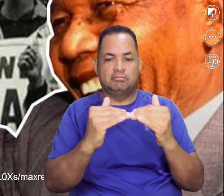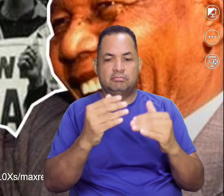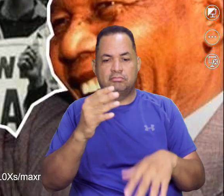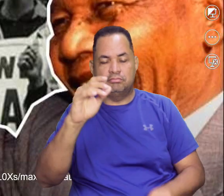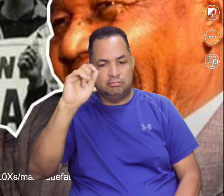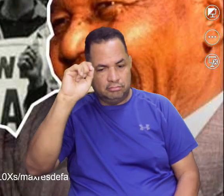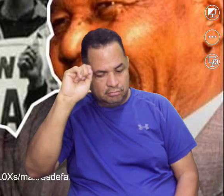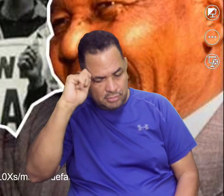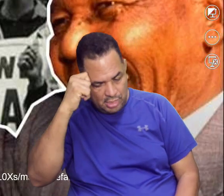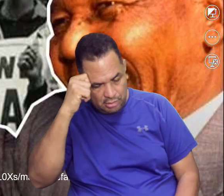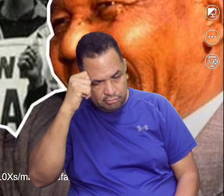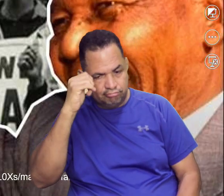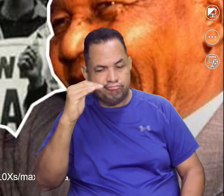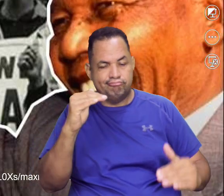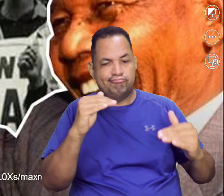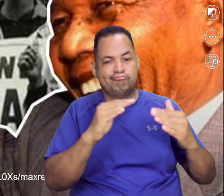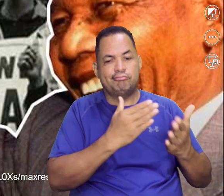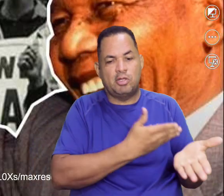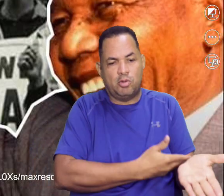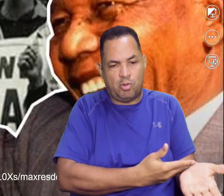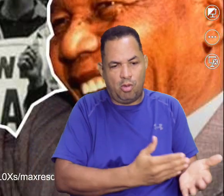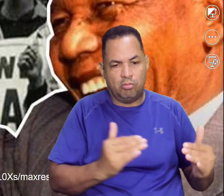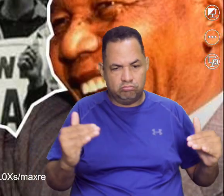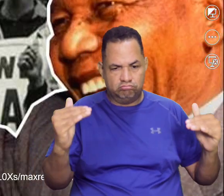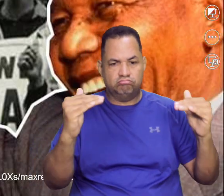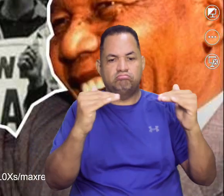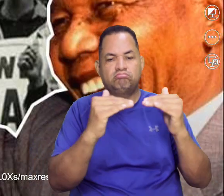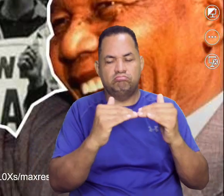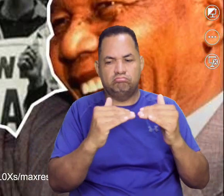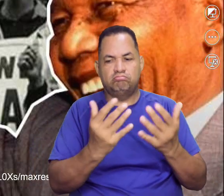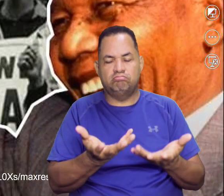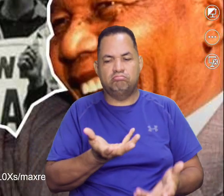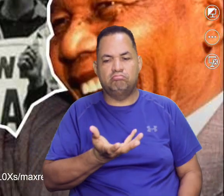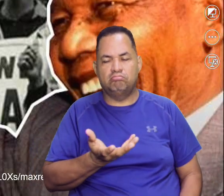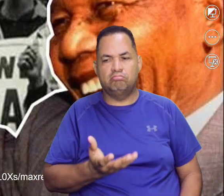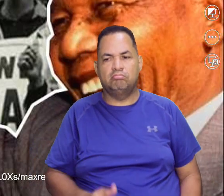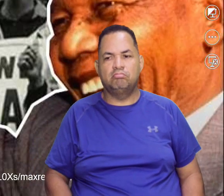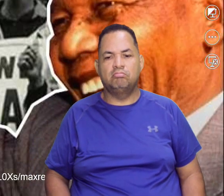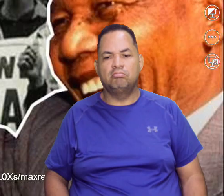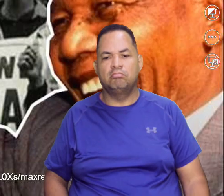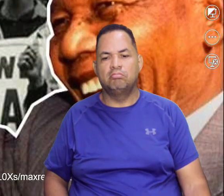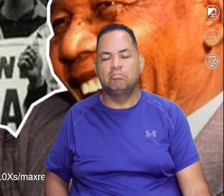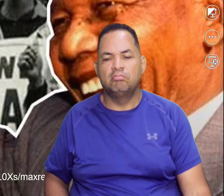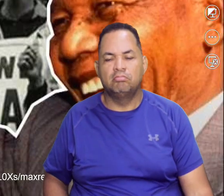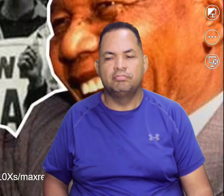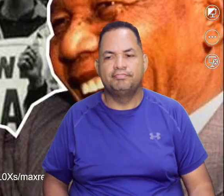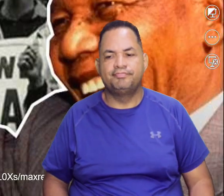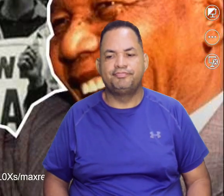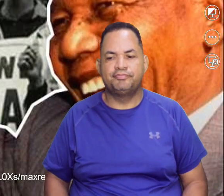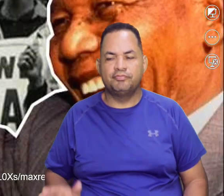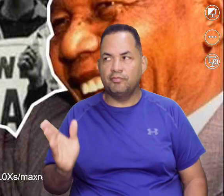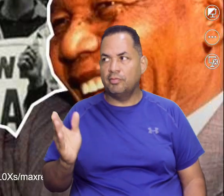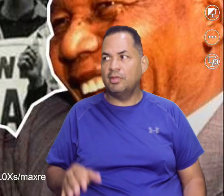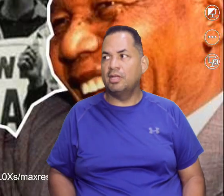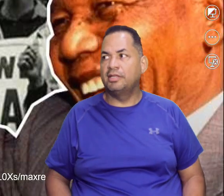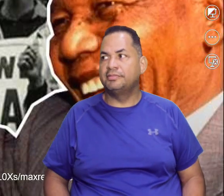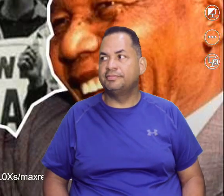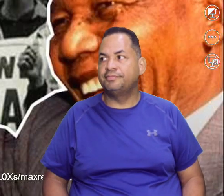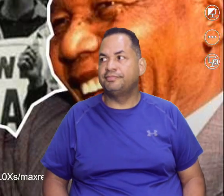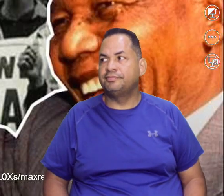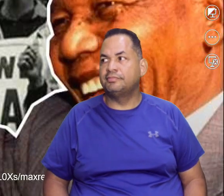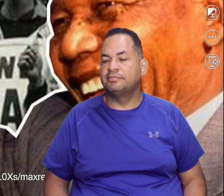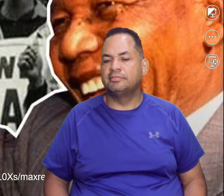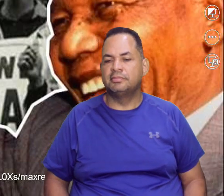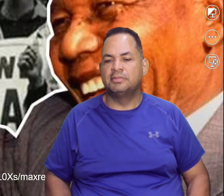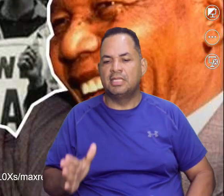os negros sejam tratados com dignidade. E aí, o que vai acontecer? O Nelson Mandela, pessoal, ele vai ficar